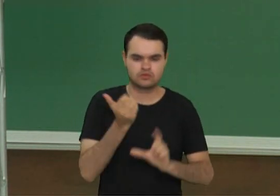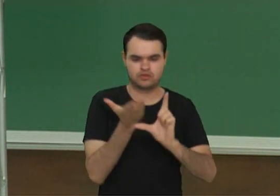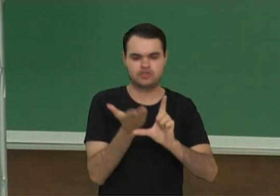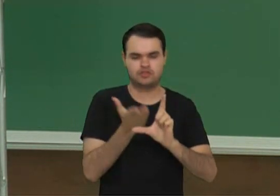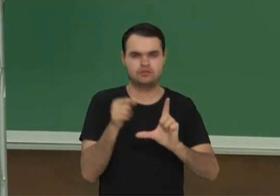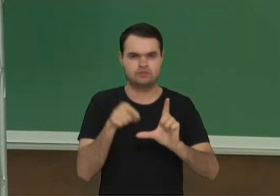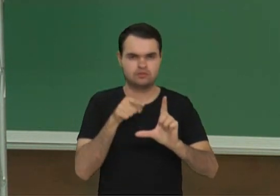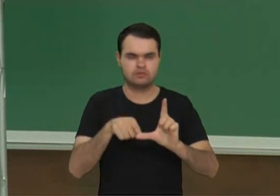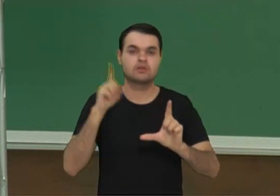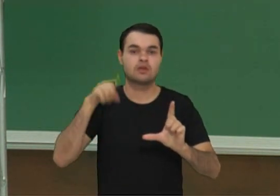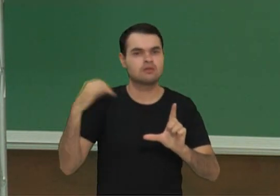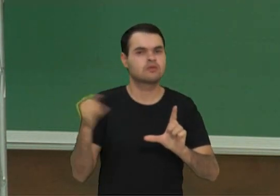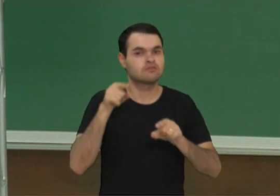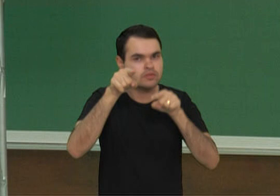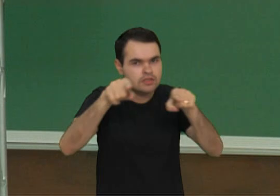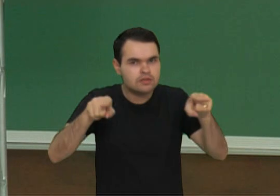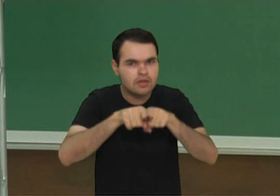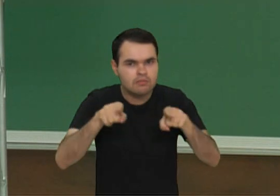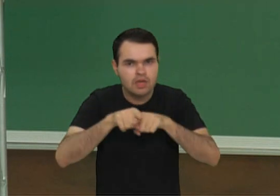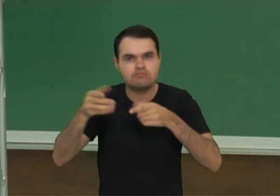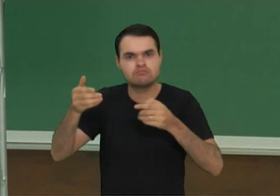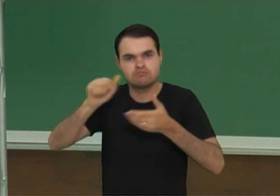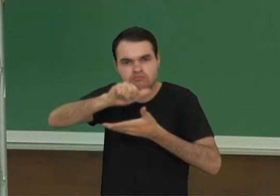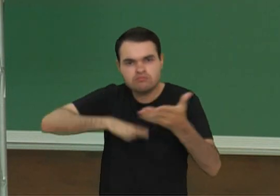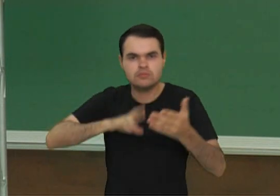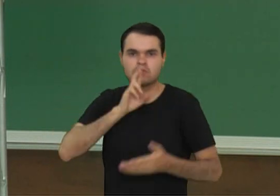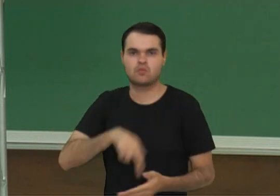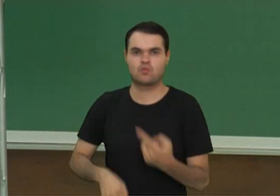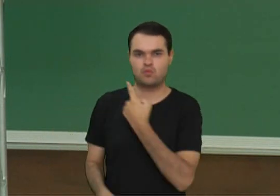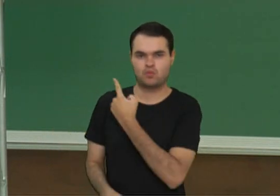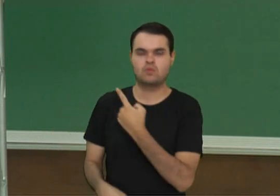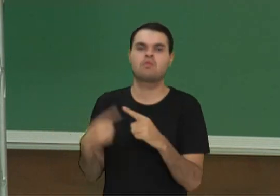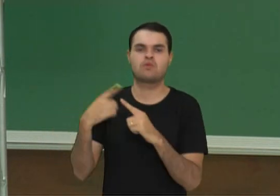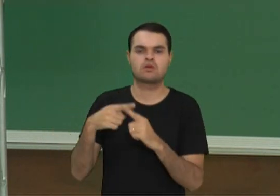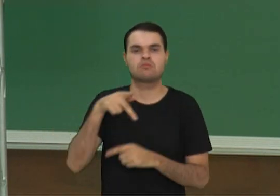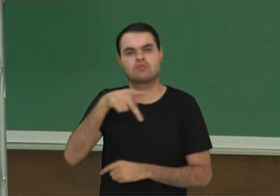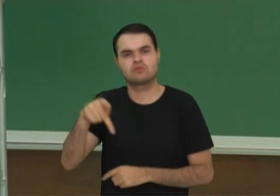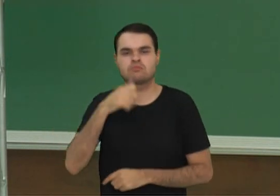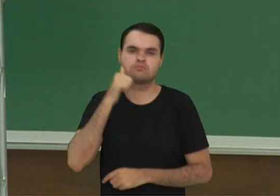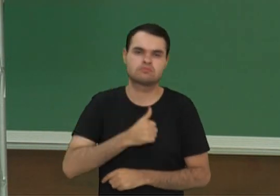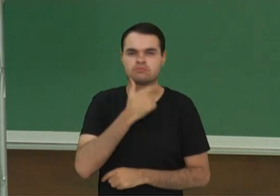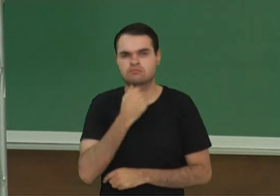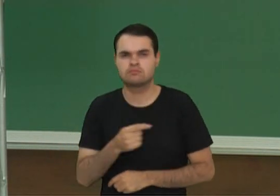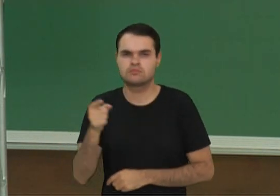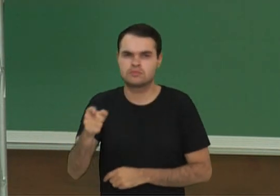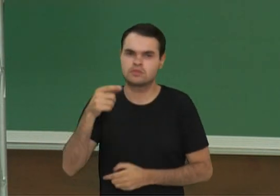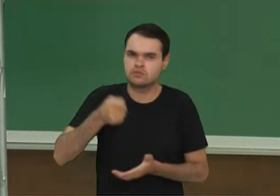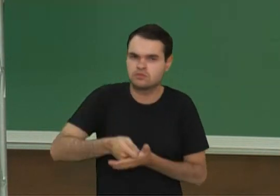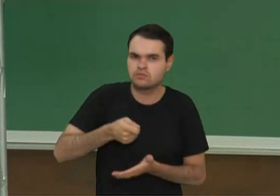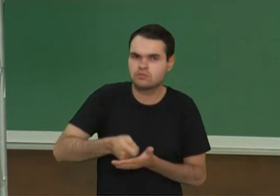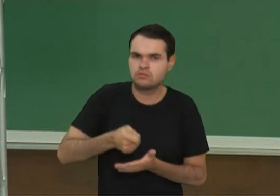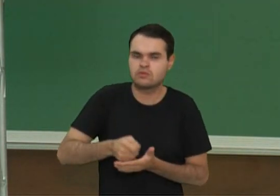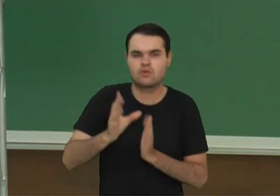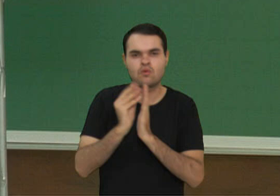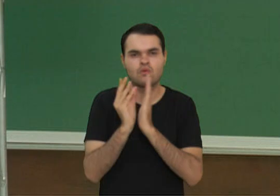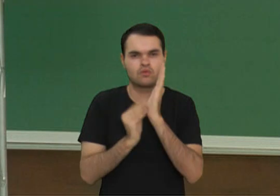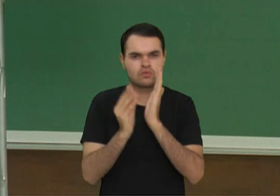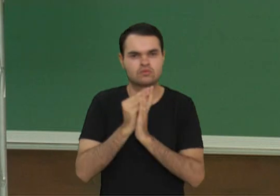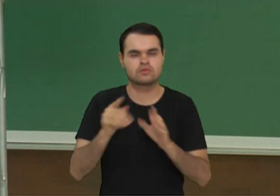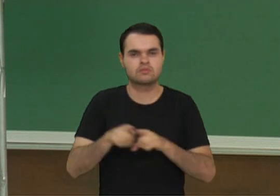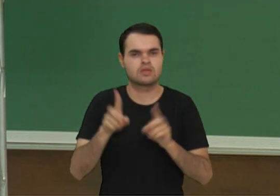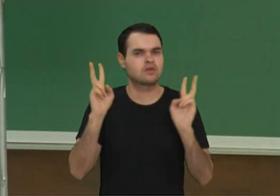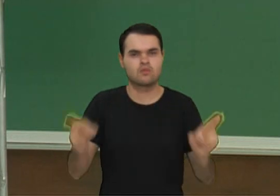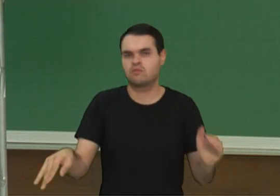Classroom, é importante que você também realize essa atividade, pois o seu professor ou professora estará cobrando esses conteúdos também